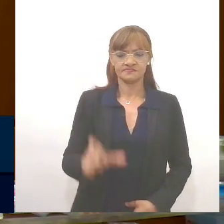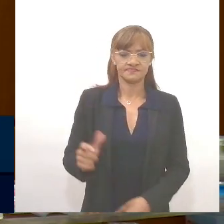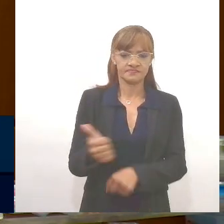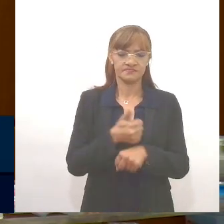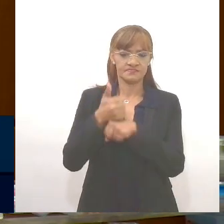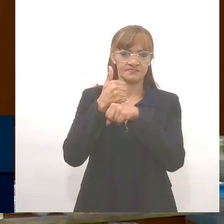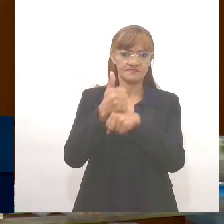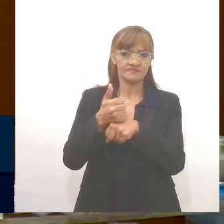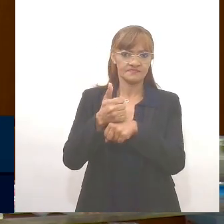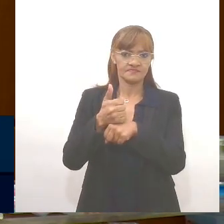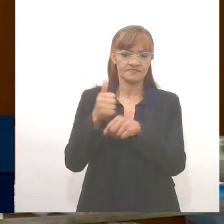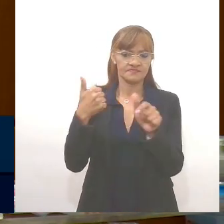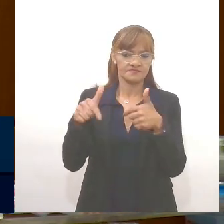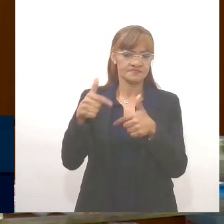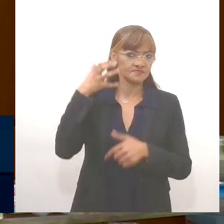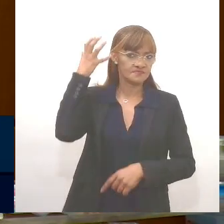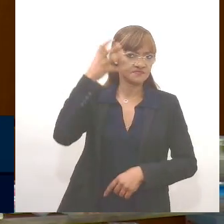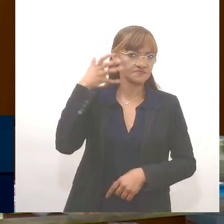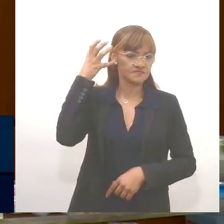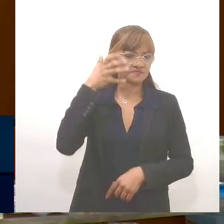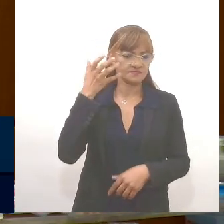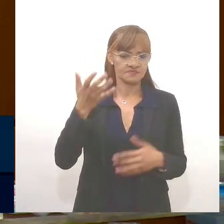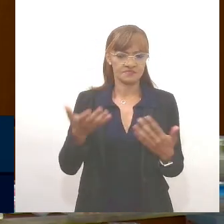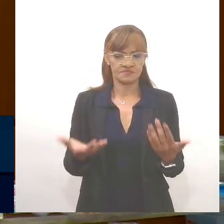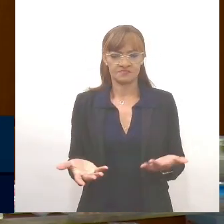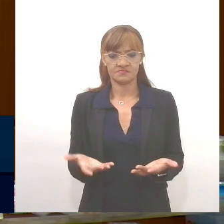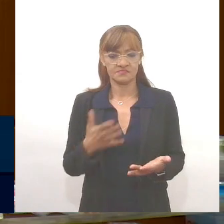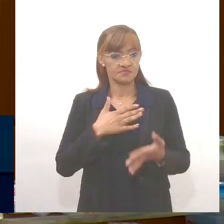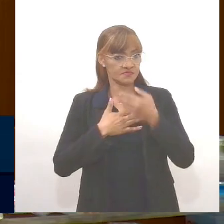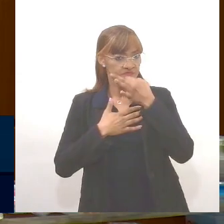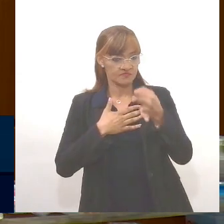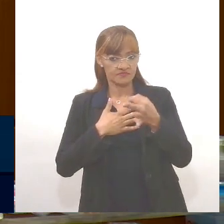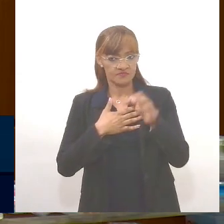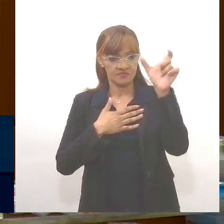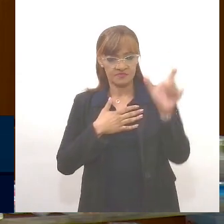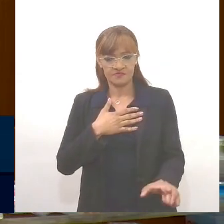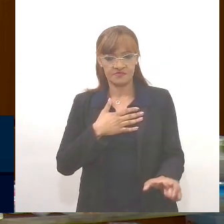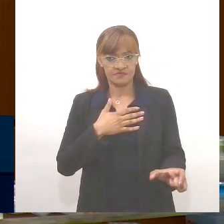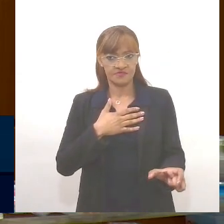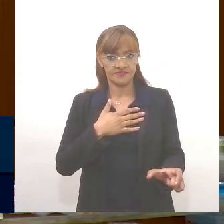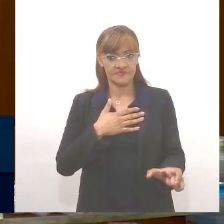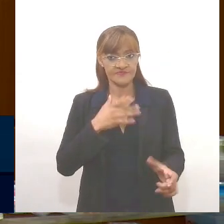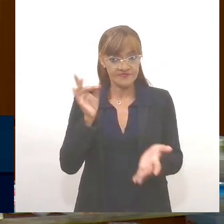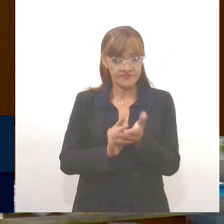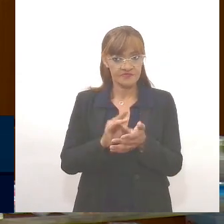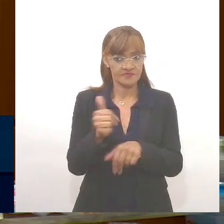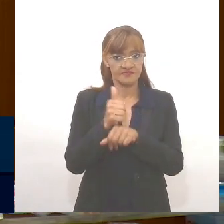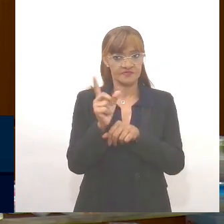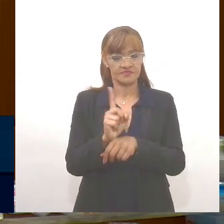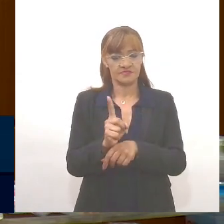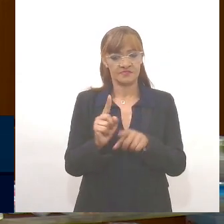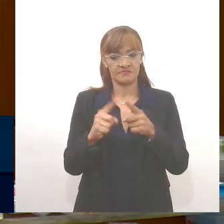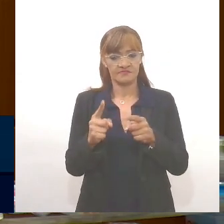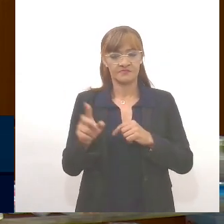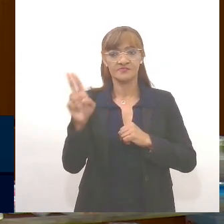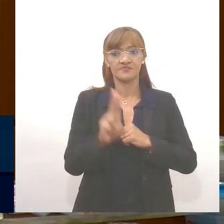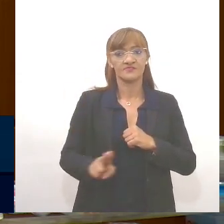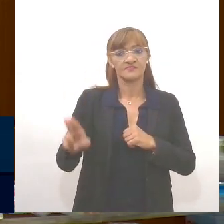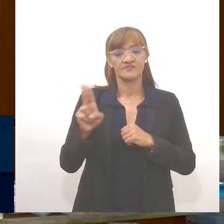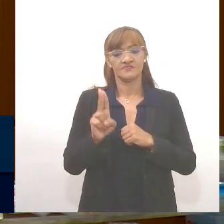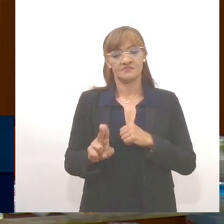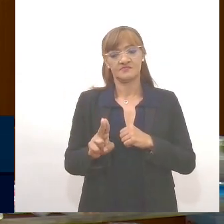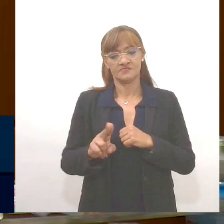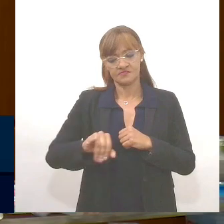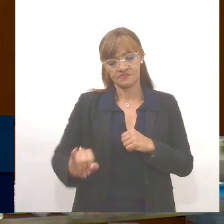no na minha visão não é um profissional é uma pessoa que se utiliza né de um trabalho para causar